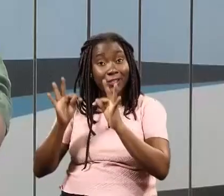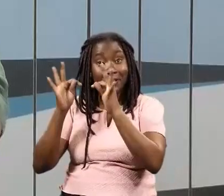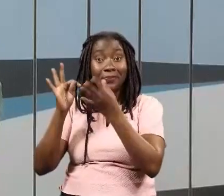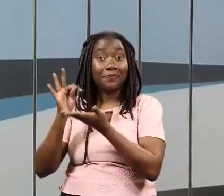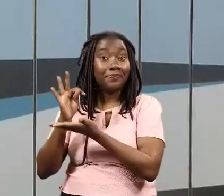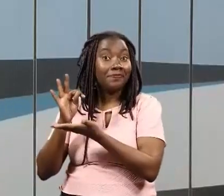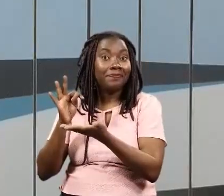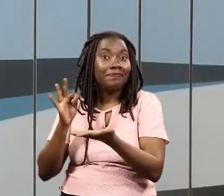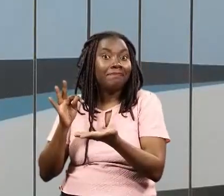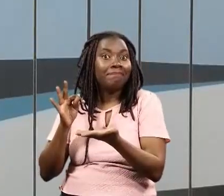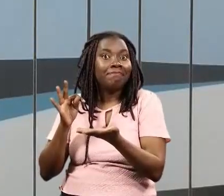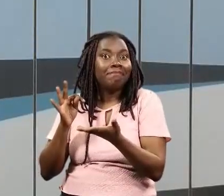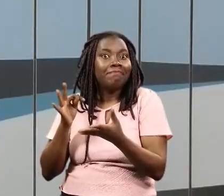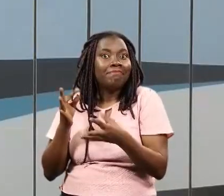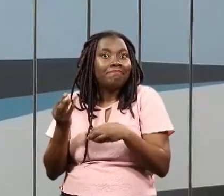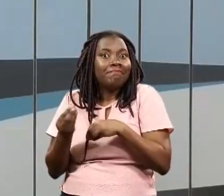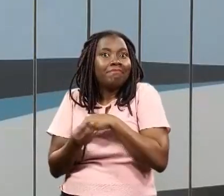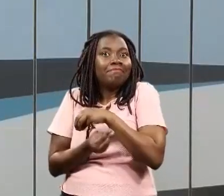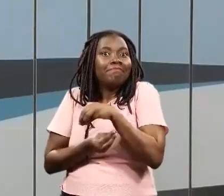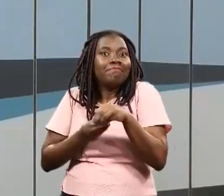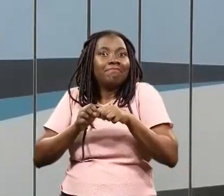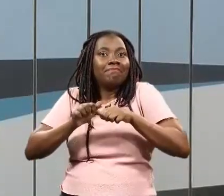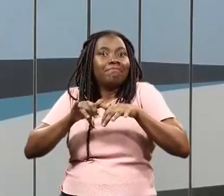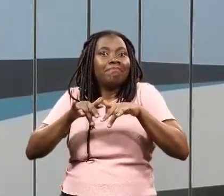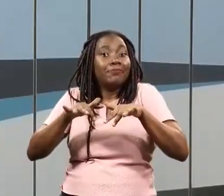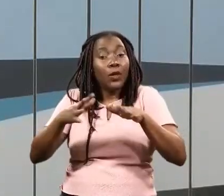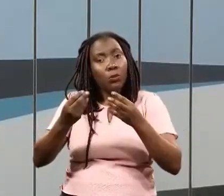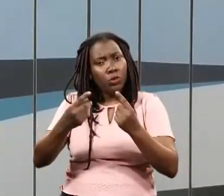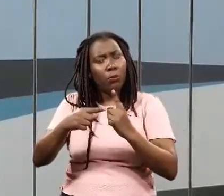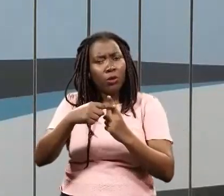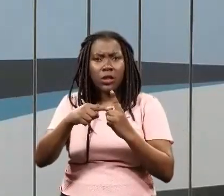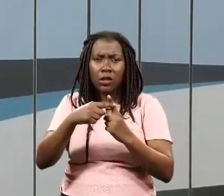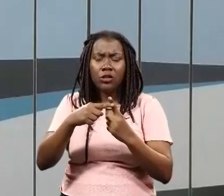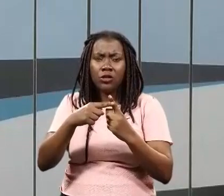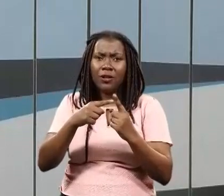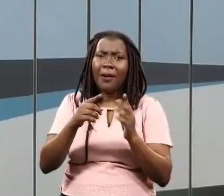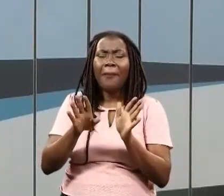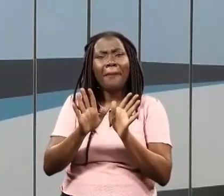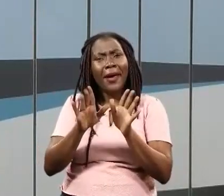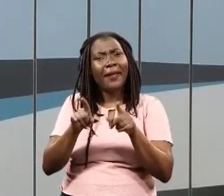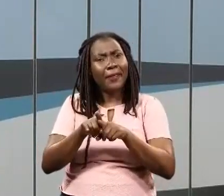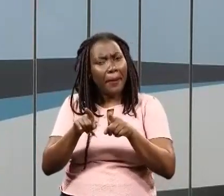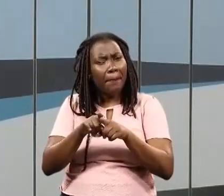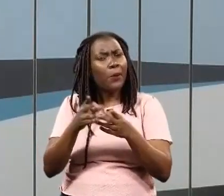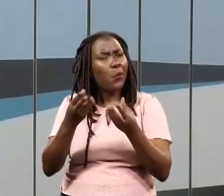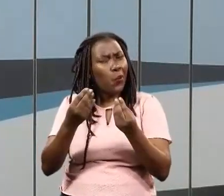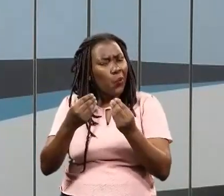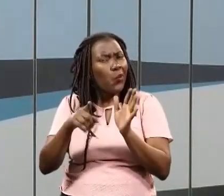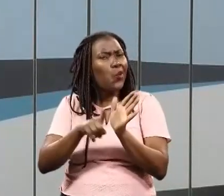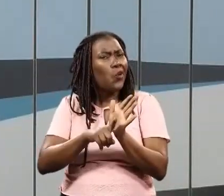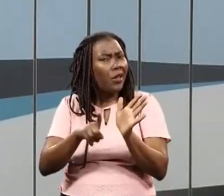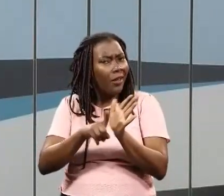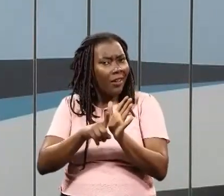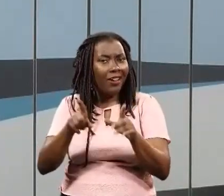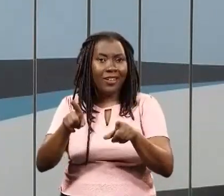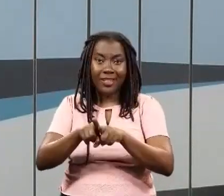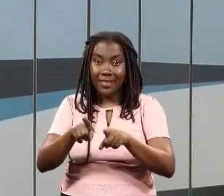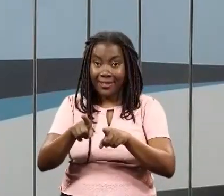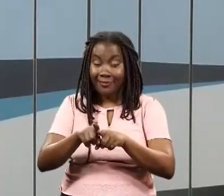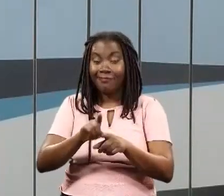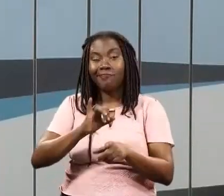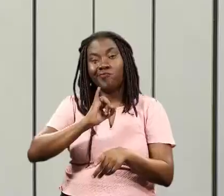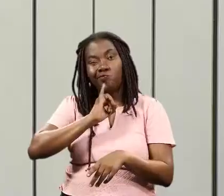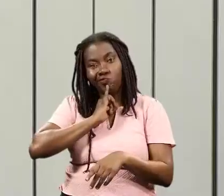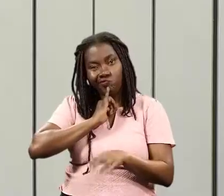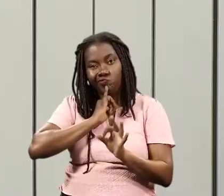sim, impregnadas e muito positivas, por um lado, mas muito negativas, por outro, também.